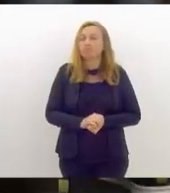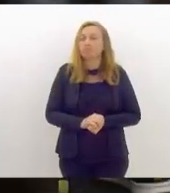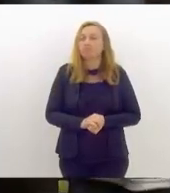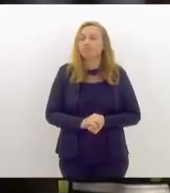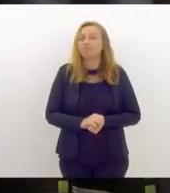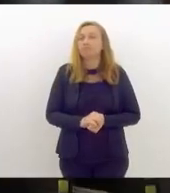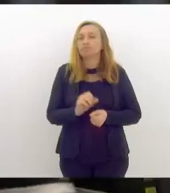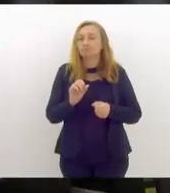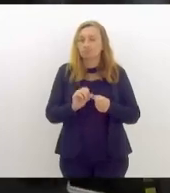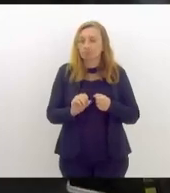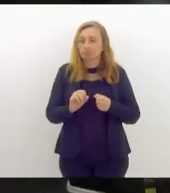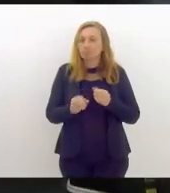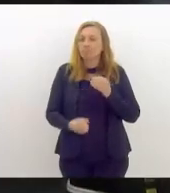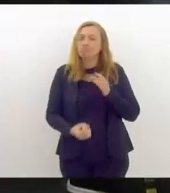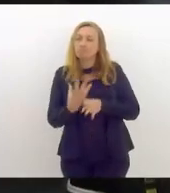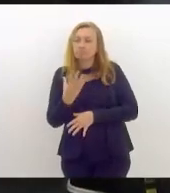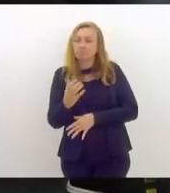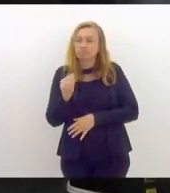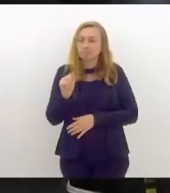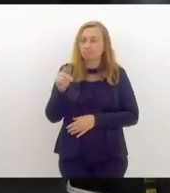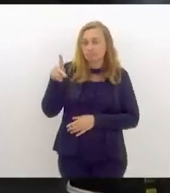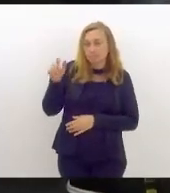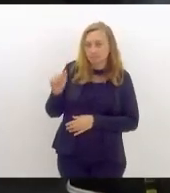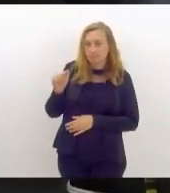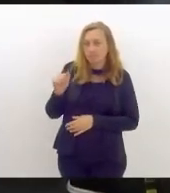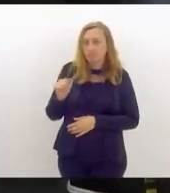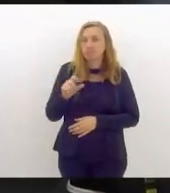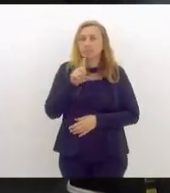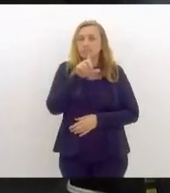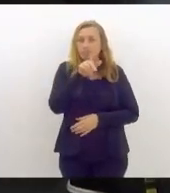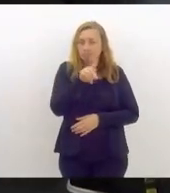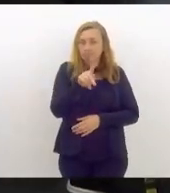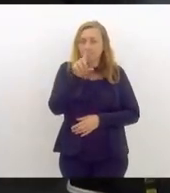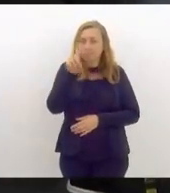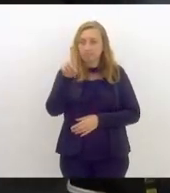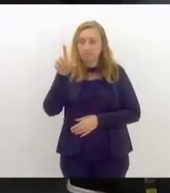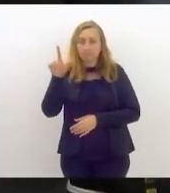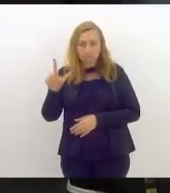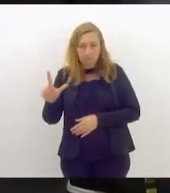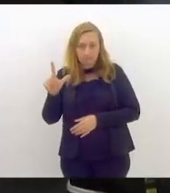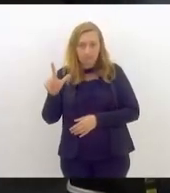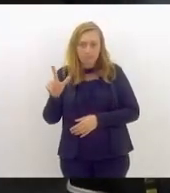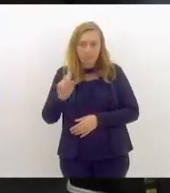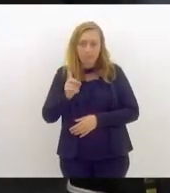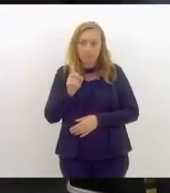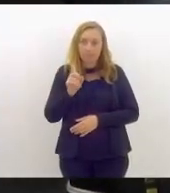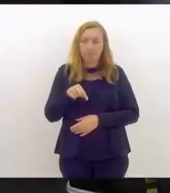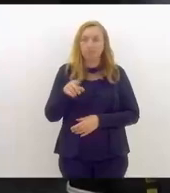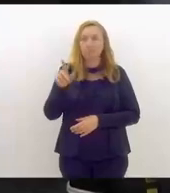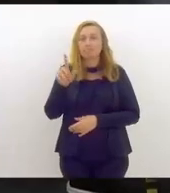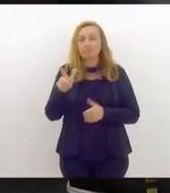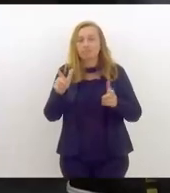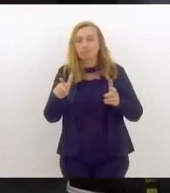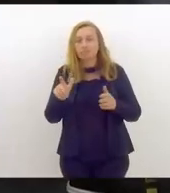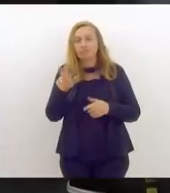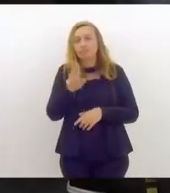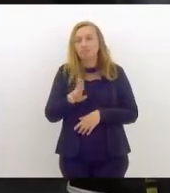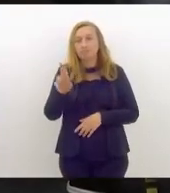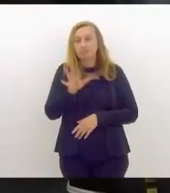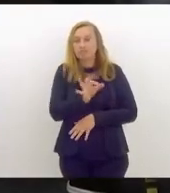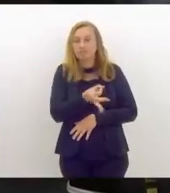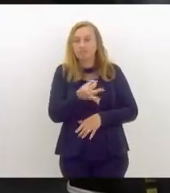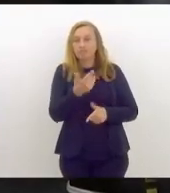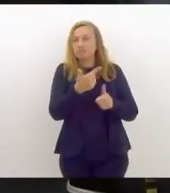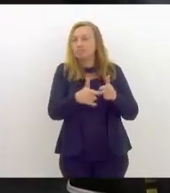isso, a criação da APA, seguido de um PDL que anulava o decreto, não era um instrumento correto. Então, a gente tem um problema